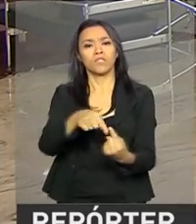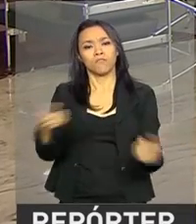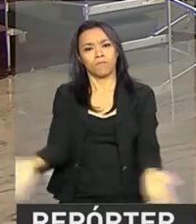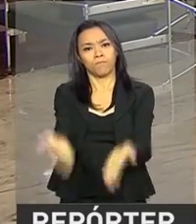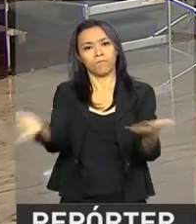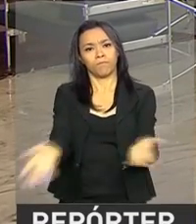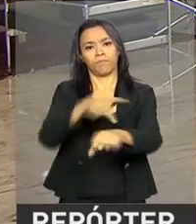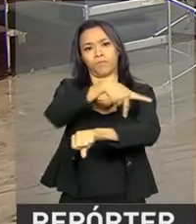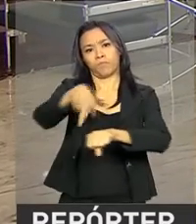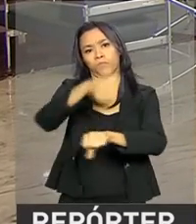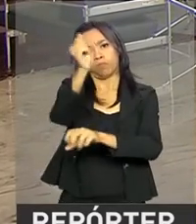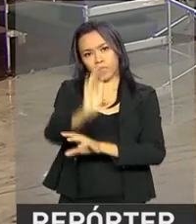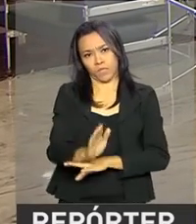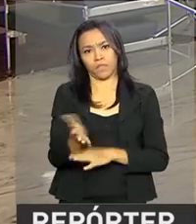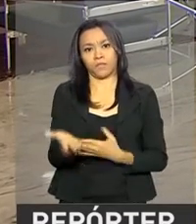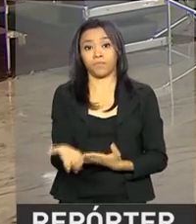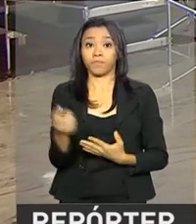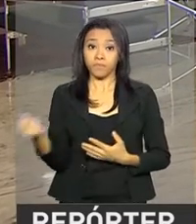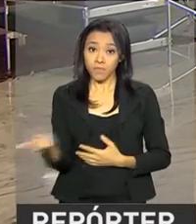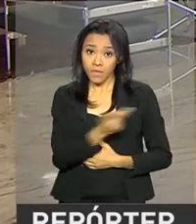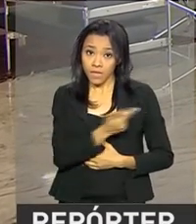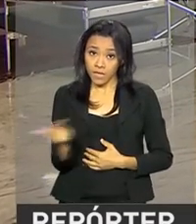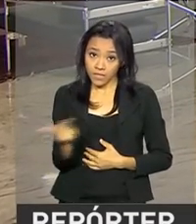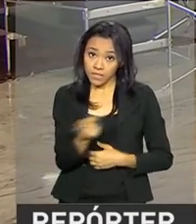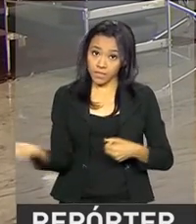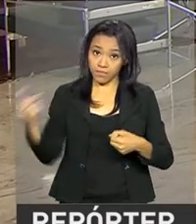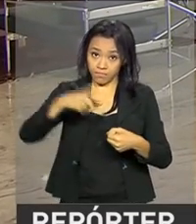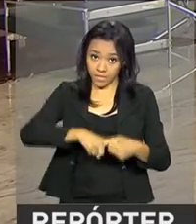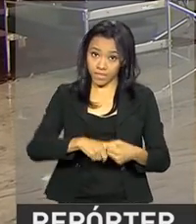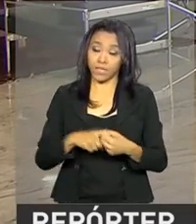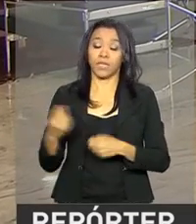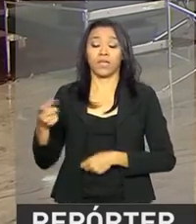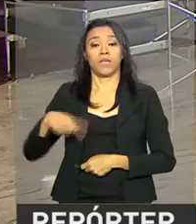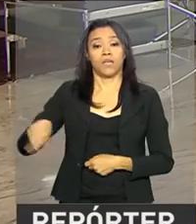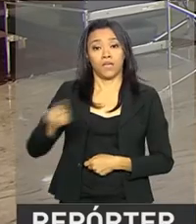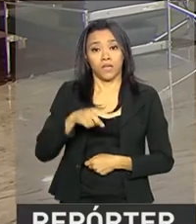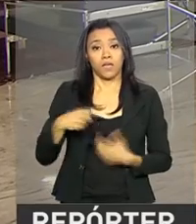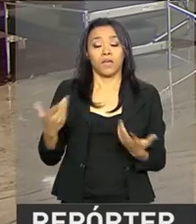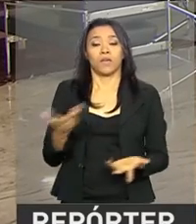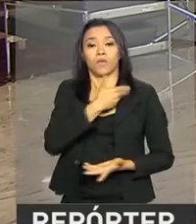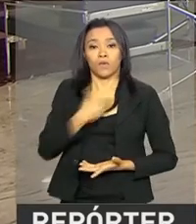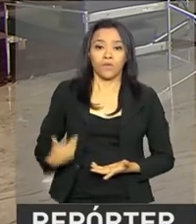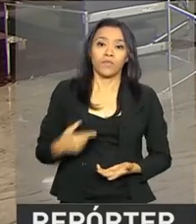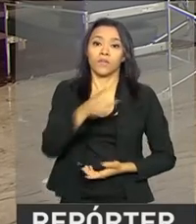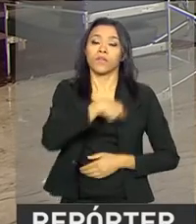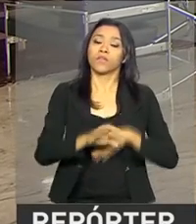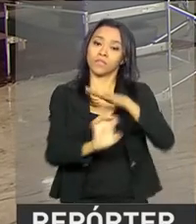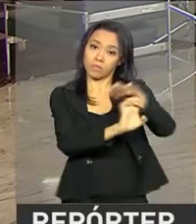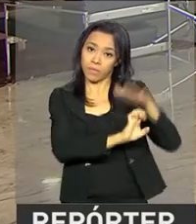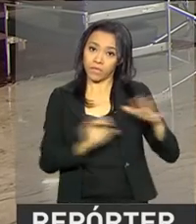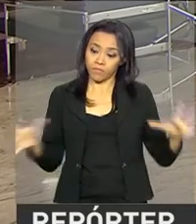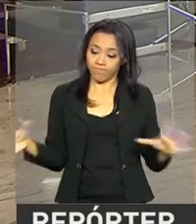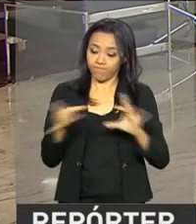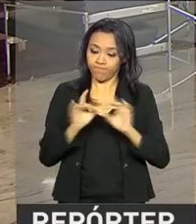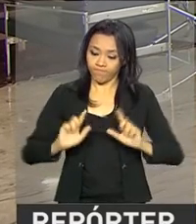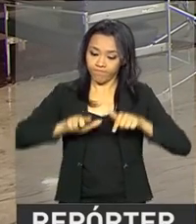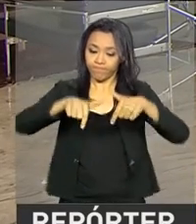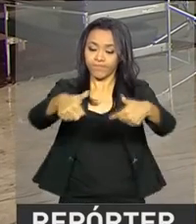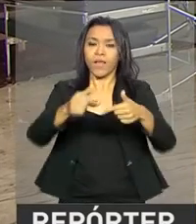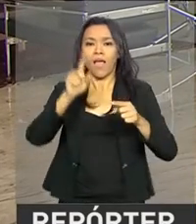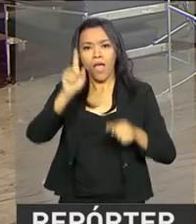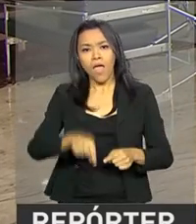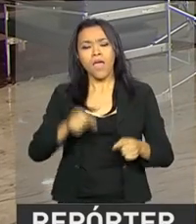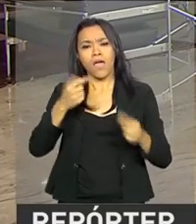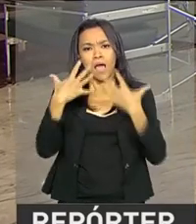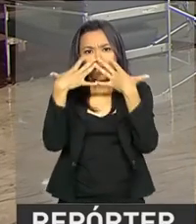nessa área de parceria entre o governo eo setor privado que entra o programa de parcerias de investimentos que justamente busca atrair